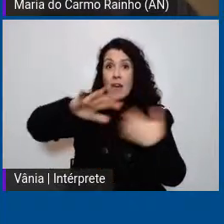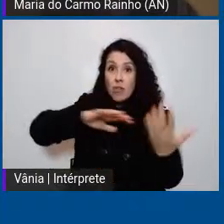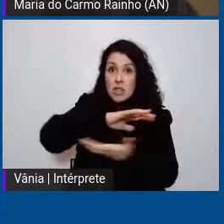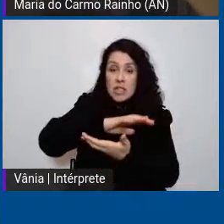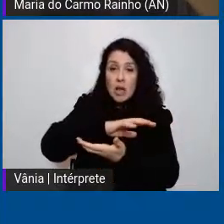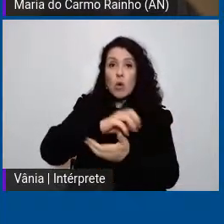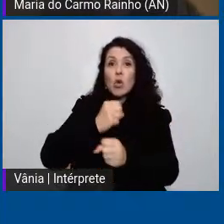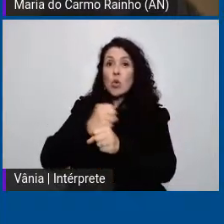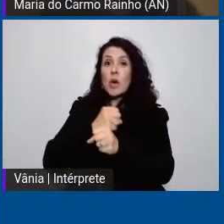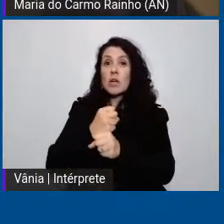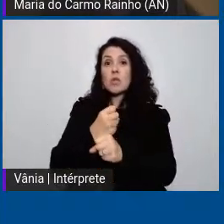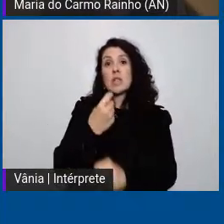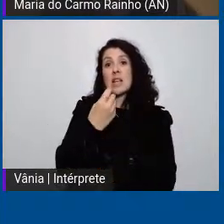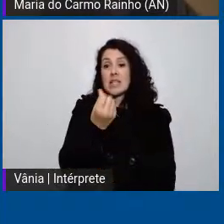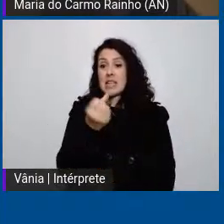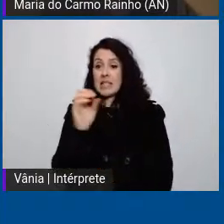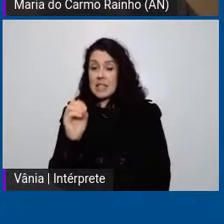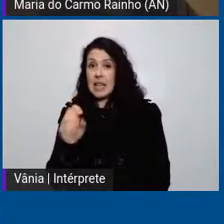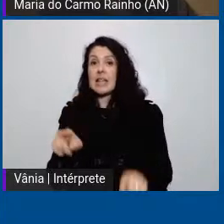com Cláudia Heinemann.